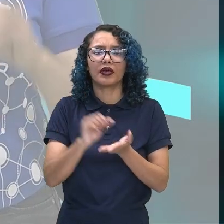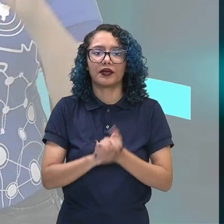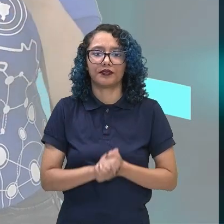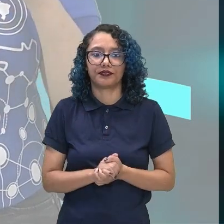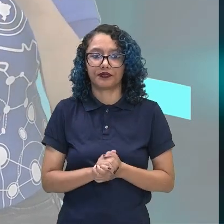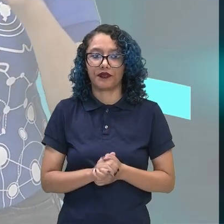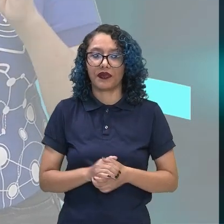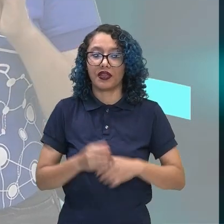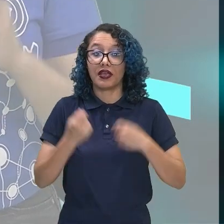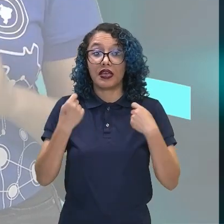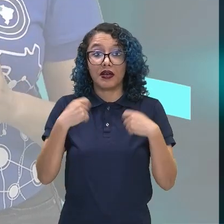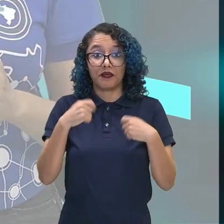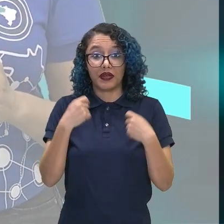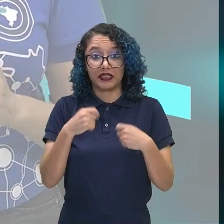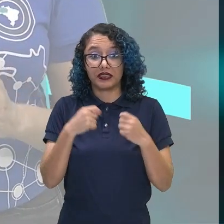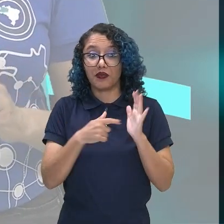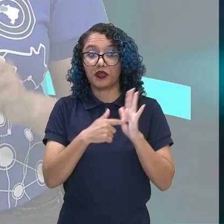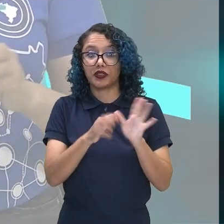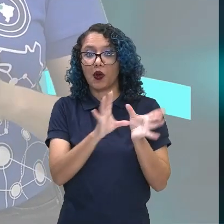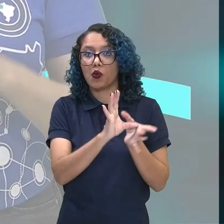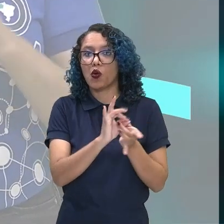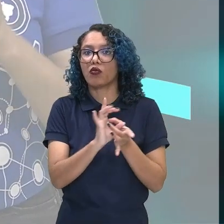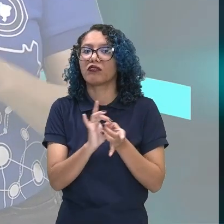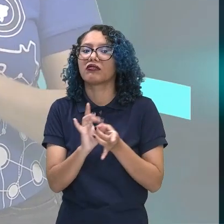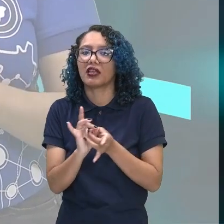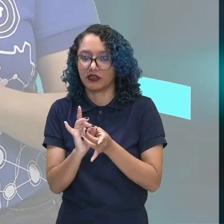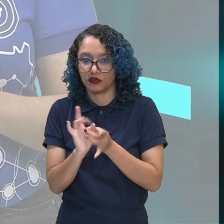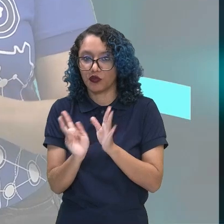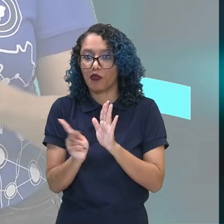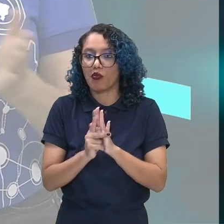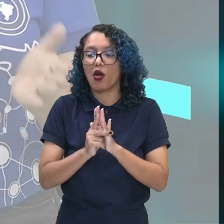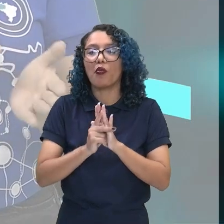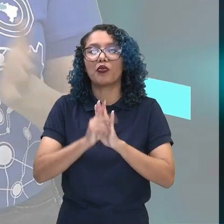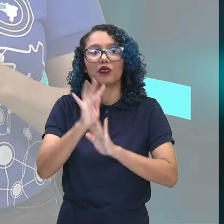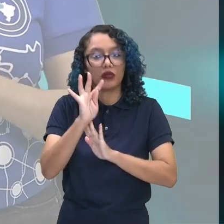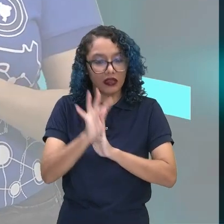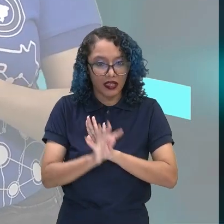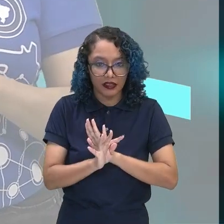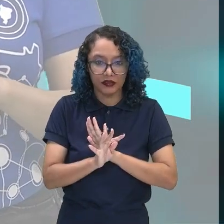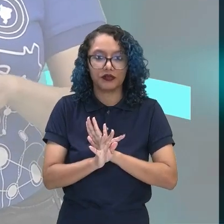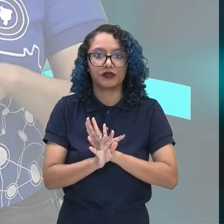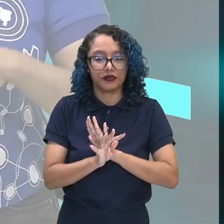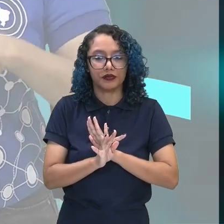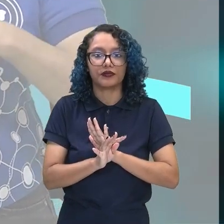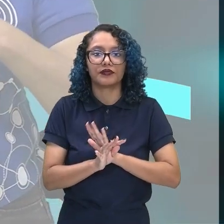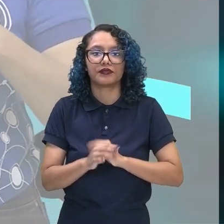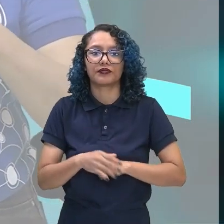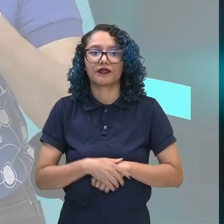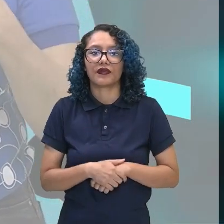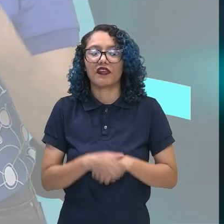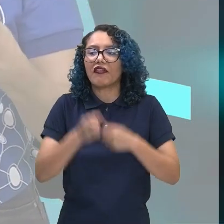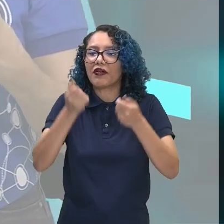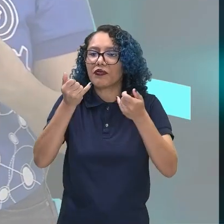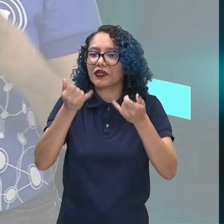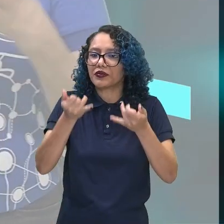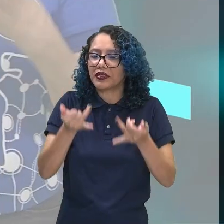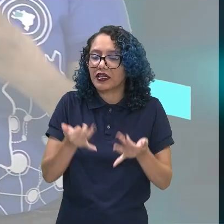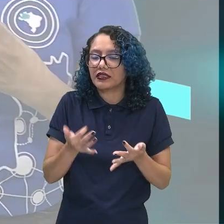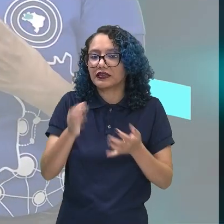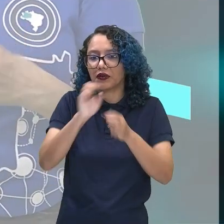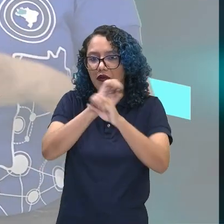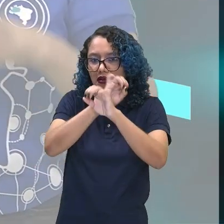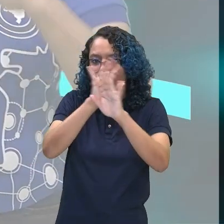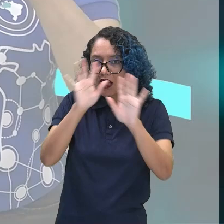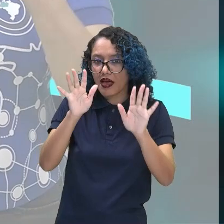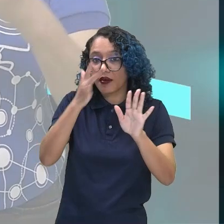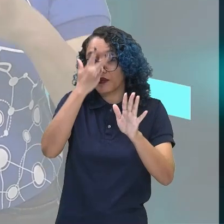Contextualizar o leitor, né? Então, essa introdução, ela contextualiza ali, vai deixar claro para o